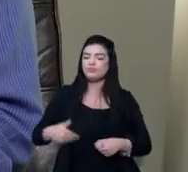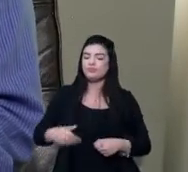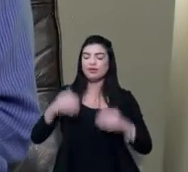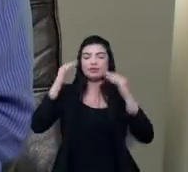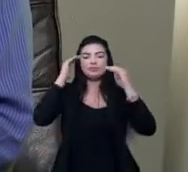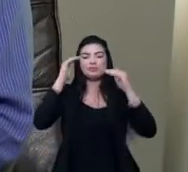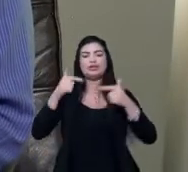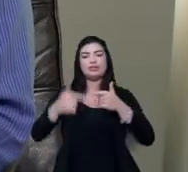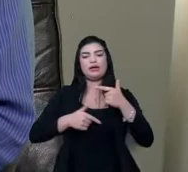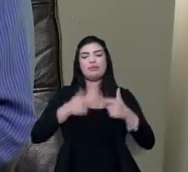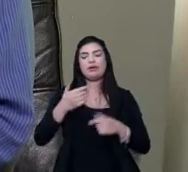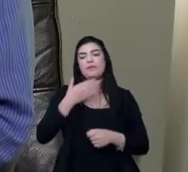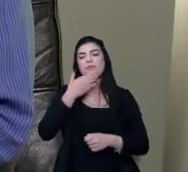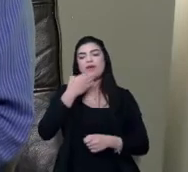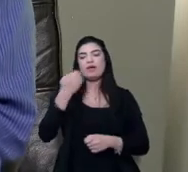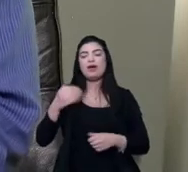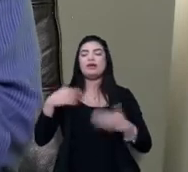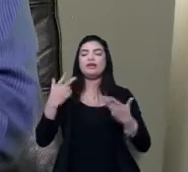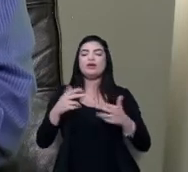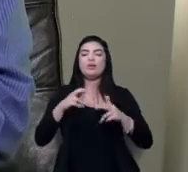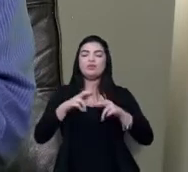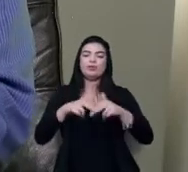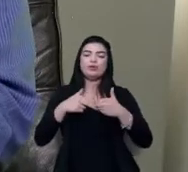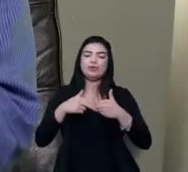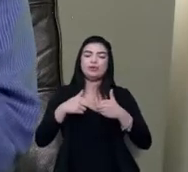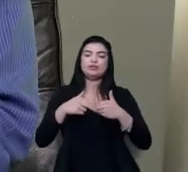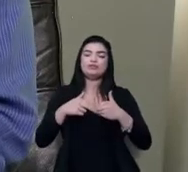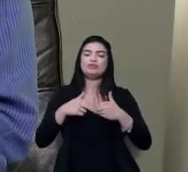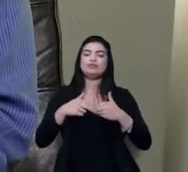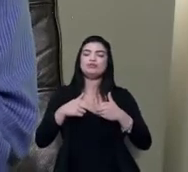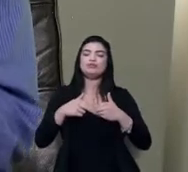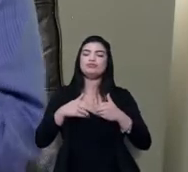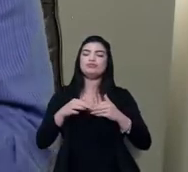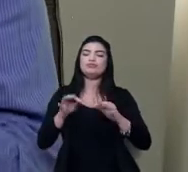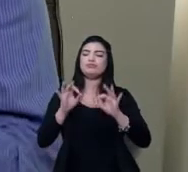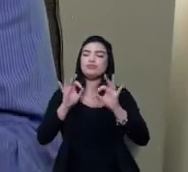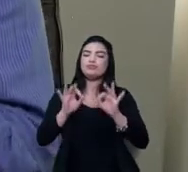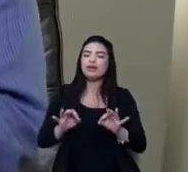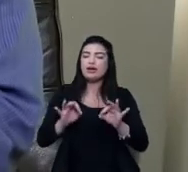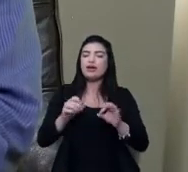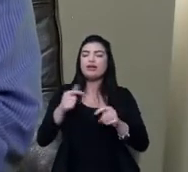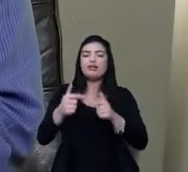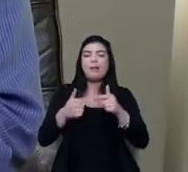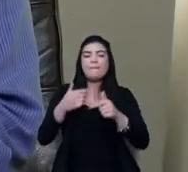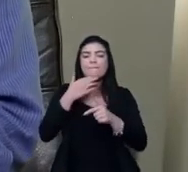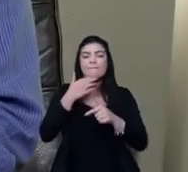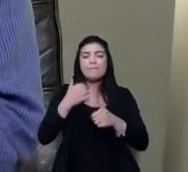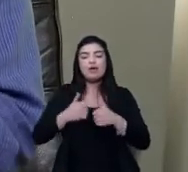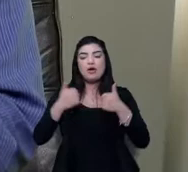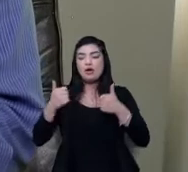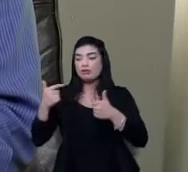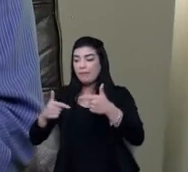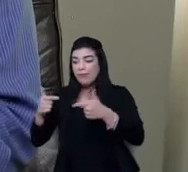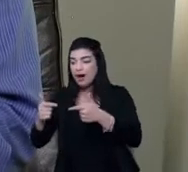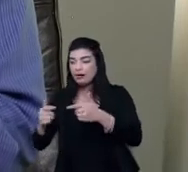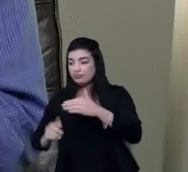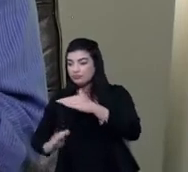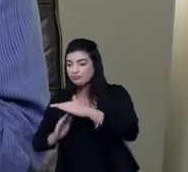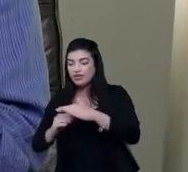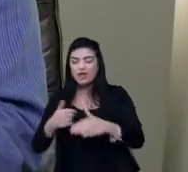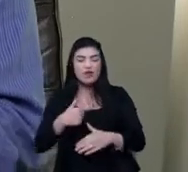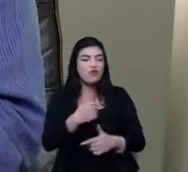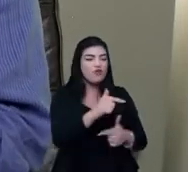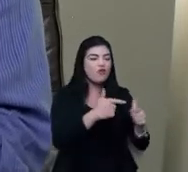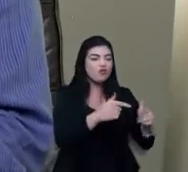servidor. Então, isso nos dá uma possibilidade nos momentos que a gente não está trabalhando como servidor, a gente pode fazer outras atividades. Eu desenvolvi